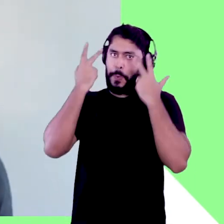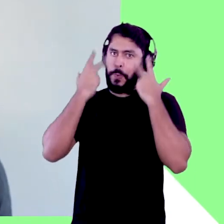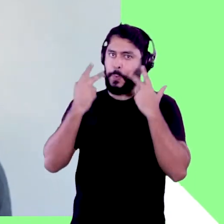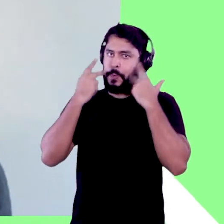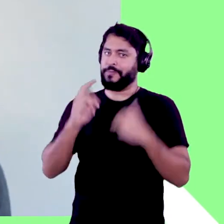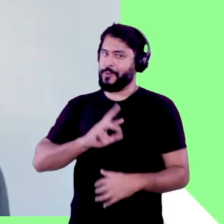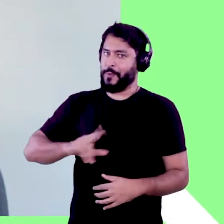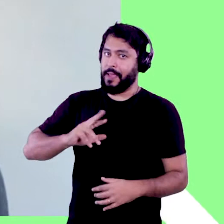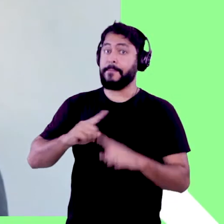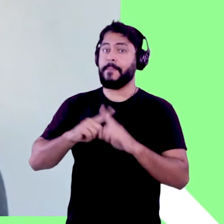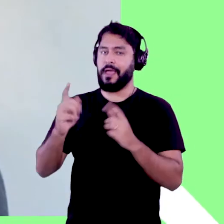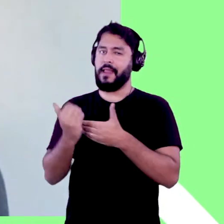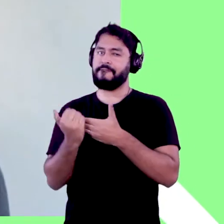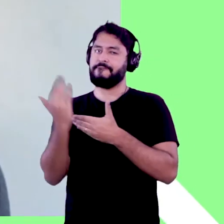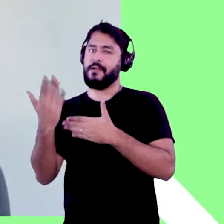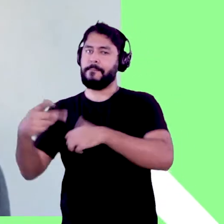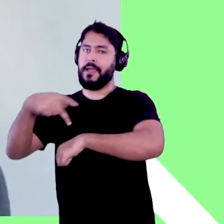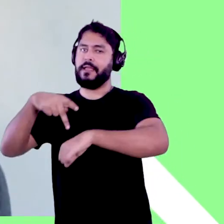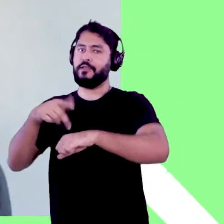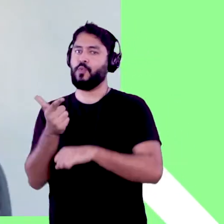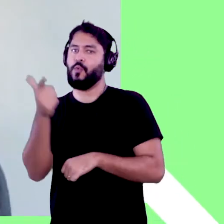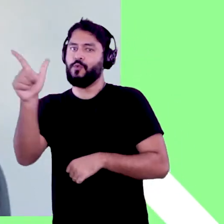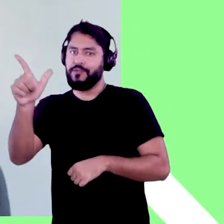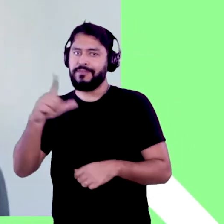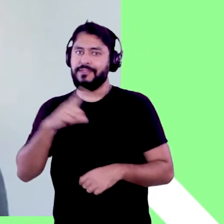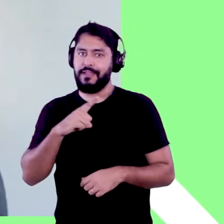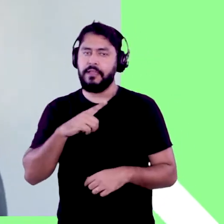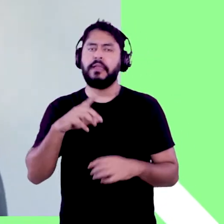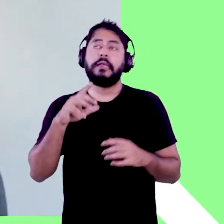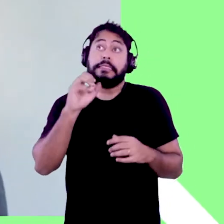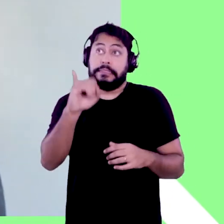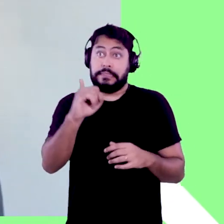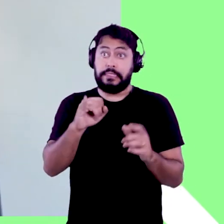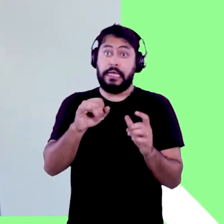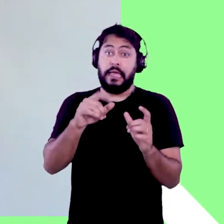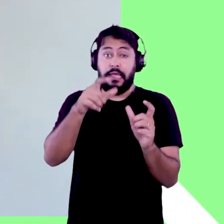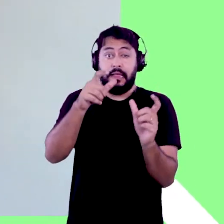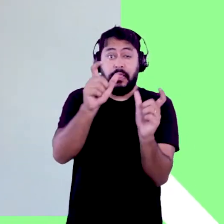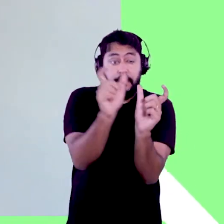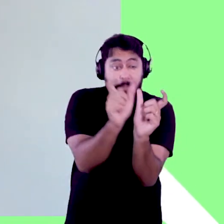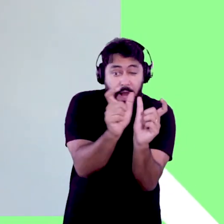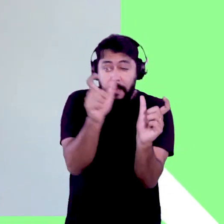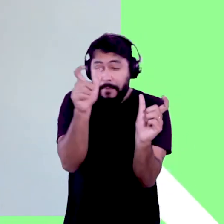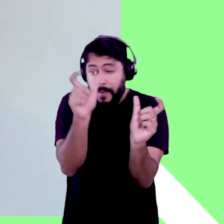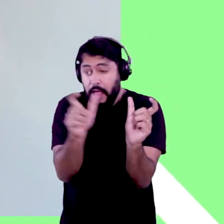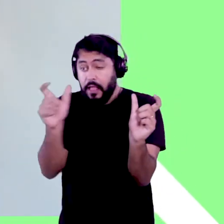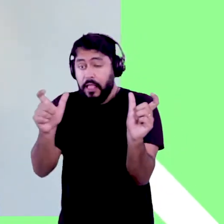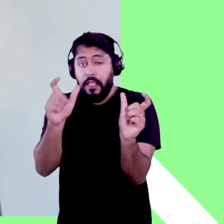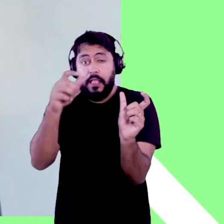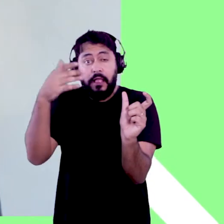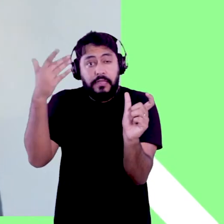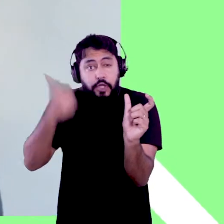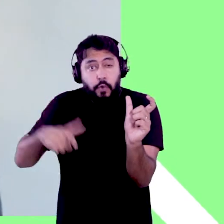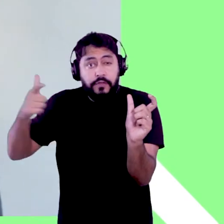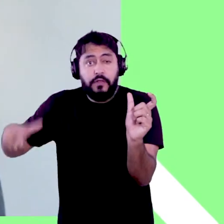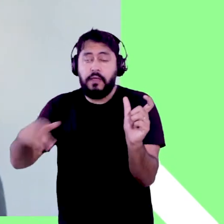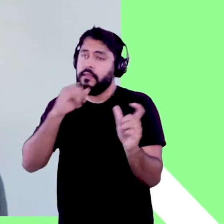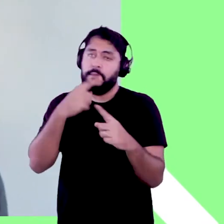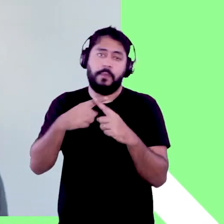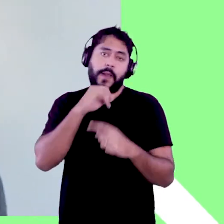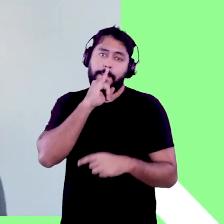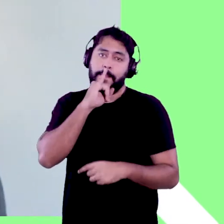fora. E se realmente é o pleonasmo, porque o design é você criar, projetar